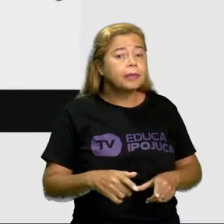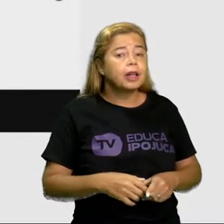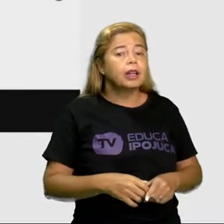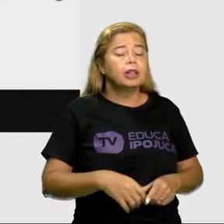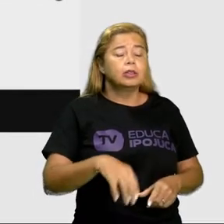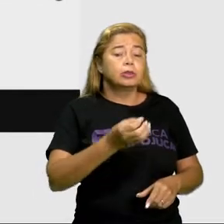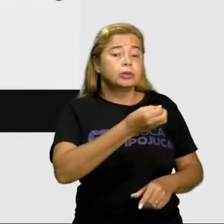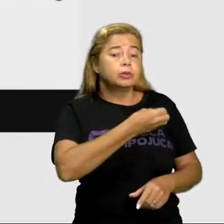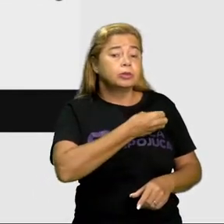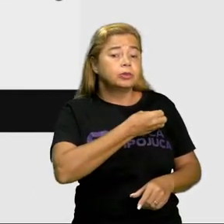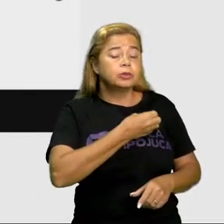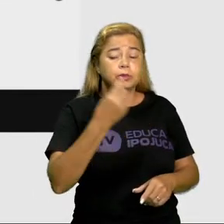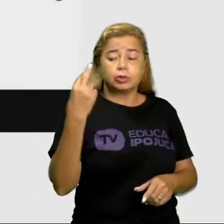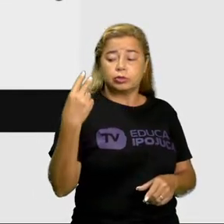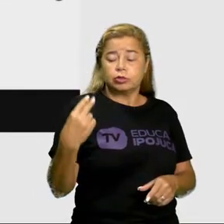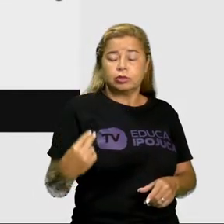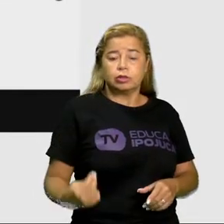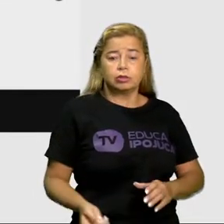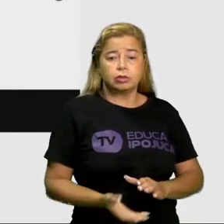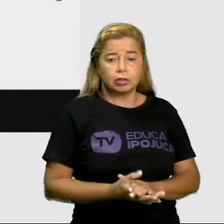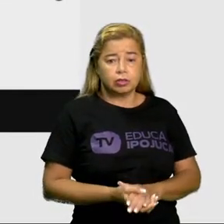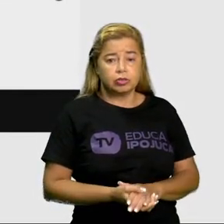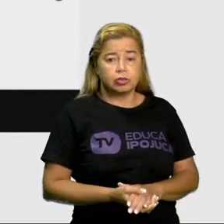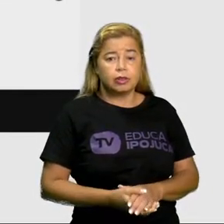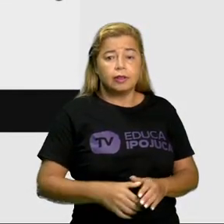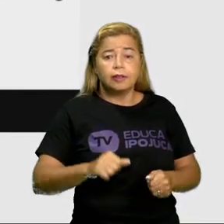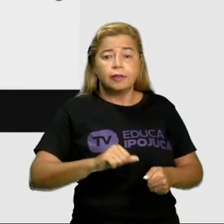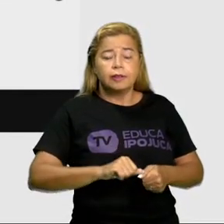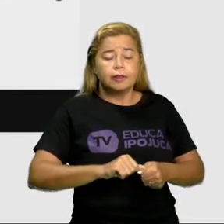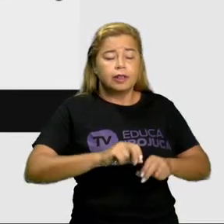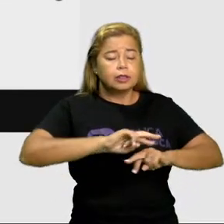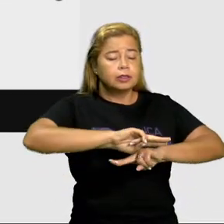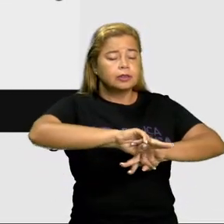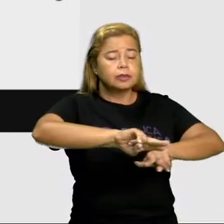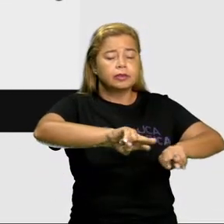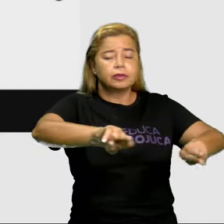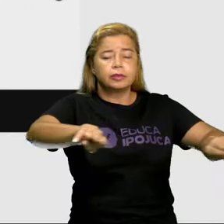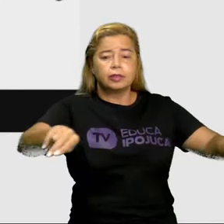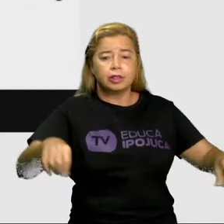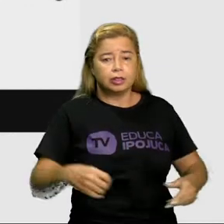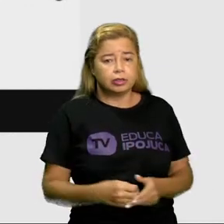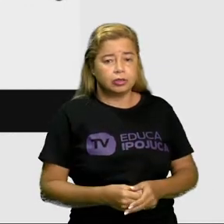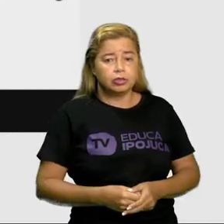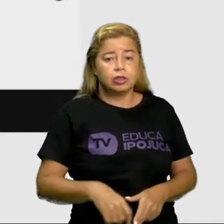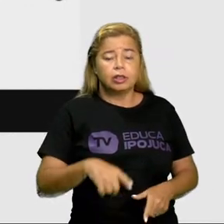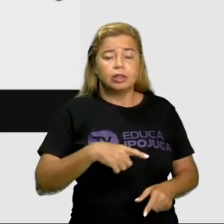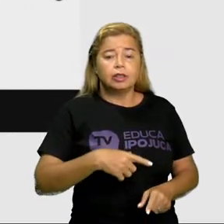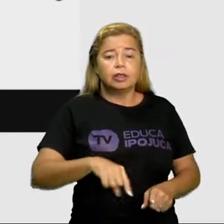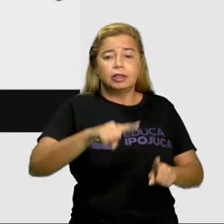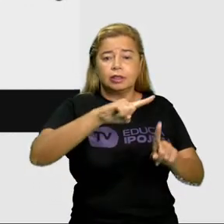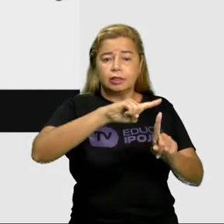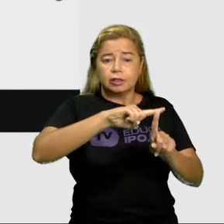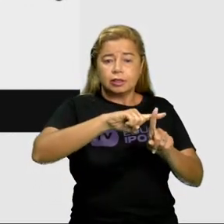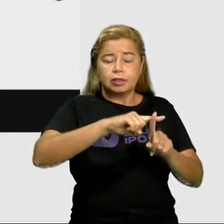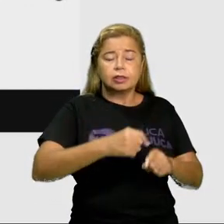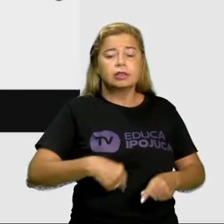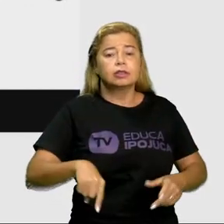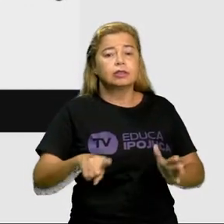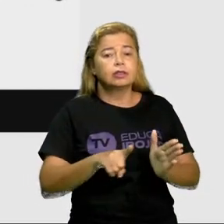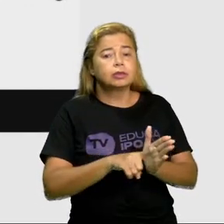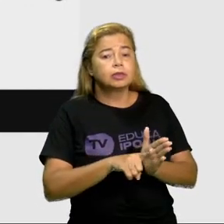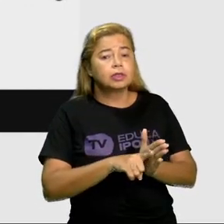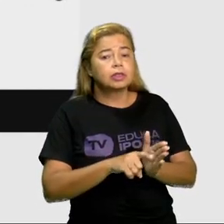operações. Operações de adição, operações de subtração,